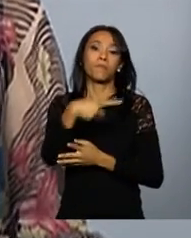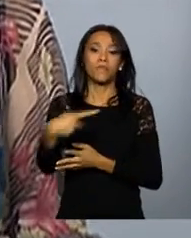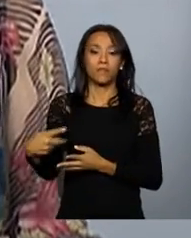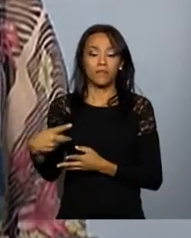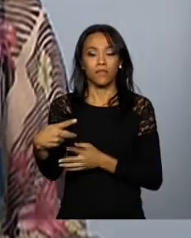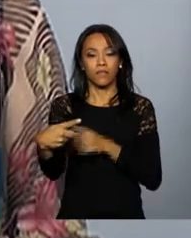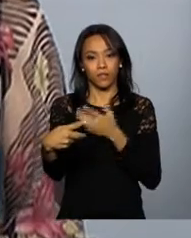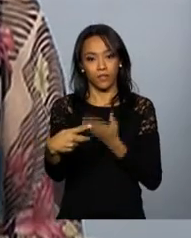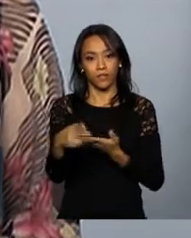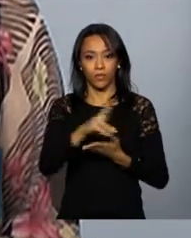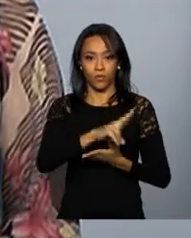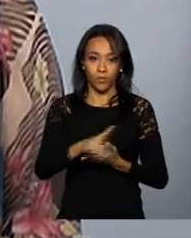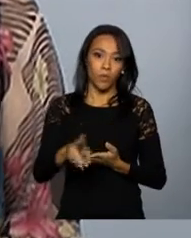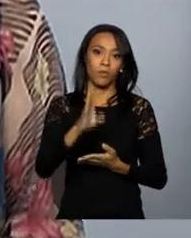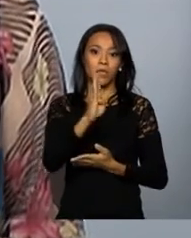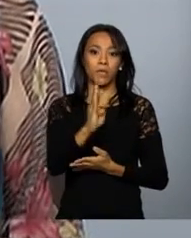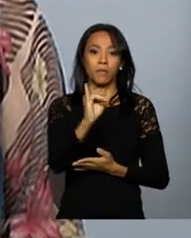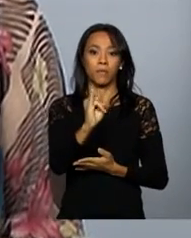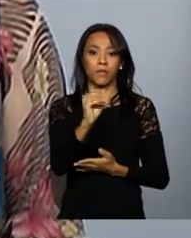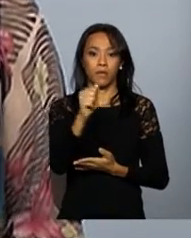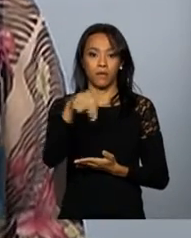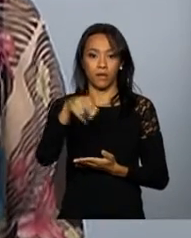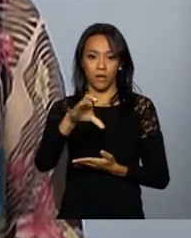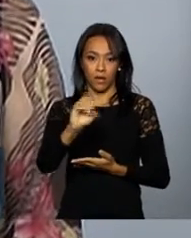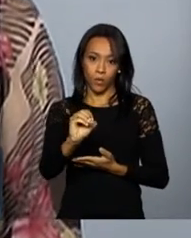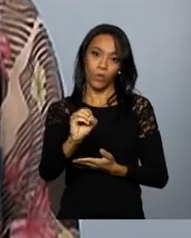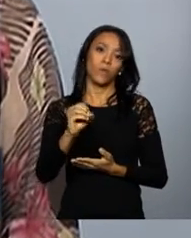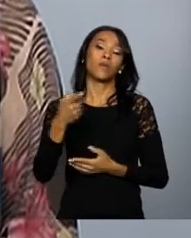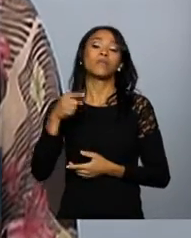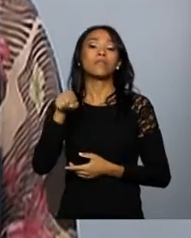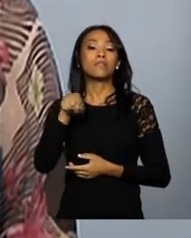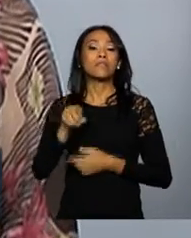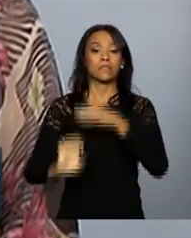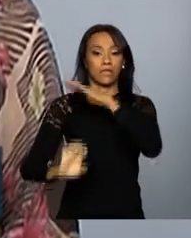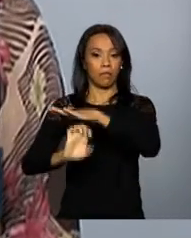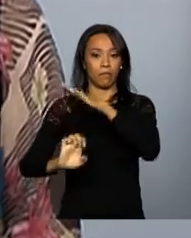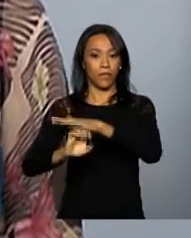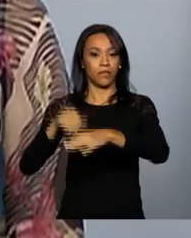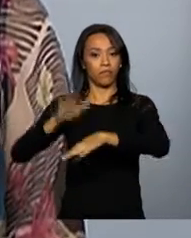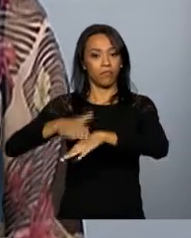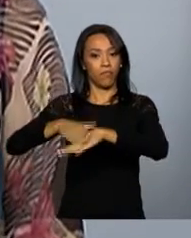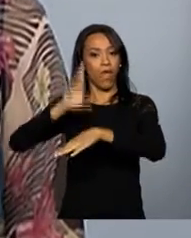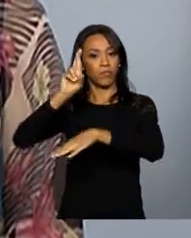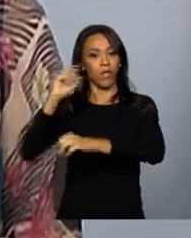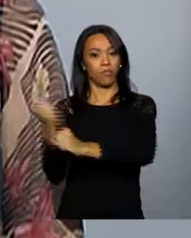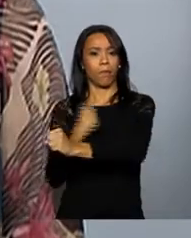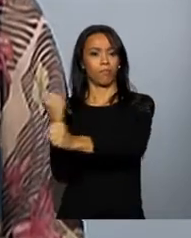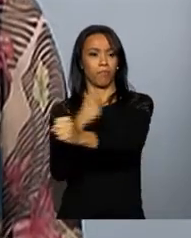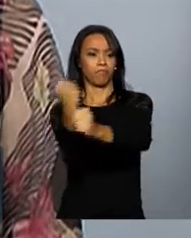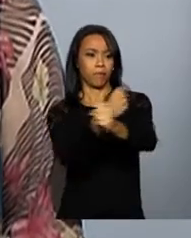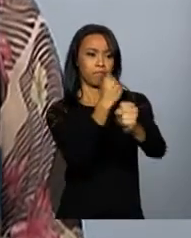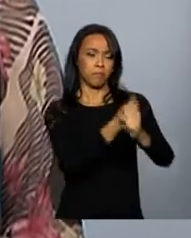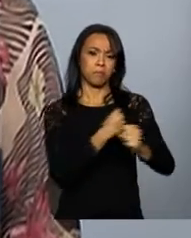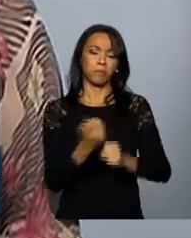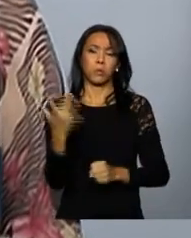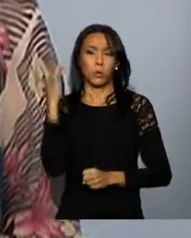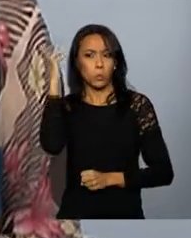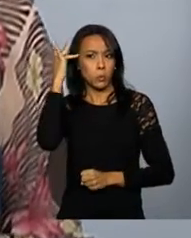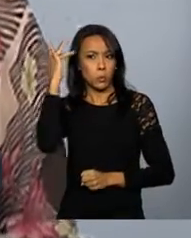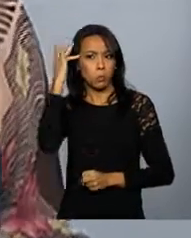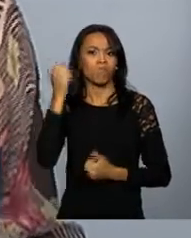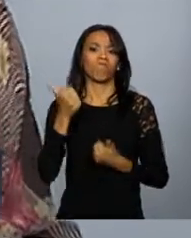presidente Henrique Bianco, da HM Engenharia e Construções, pela qualidade da